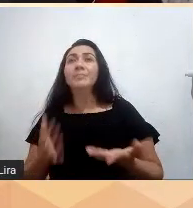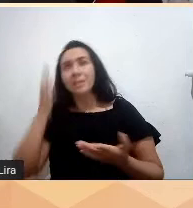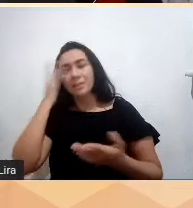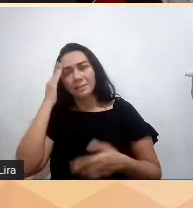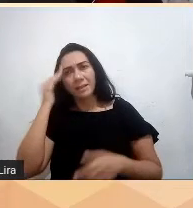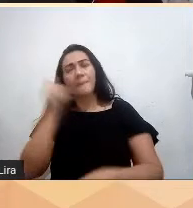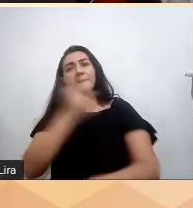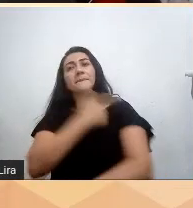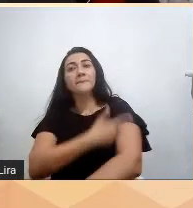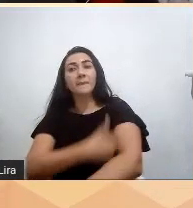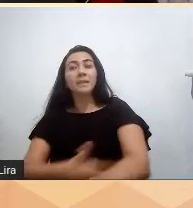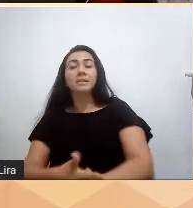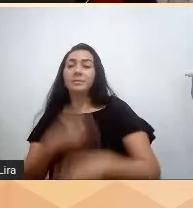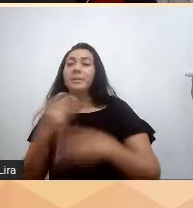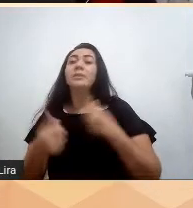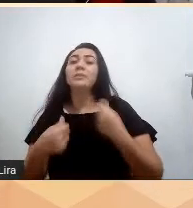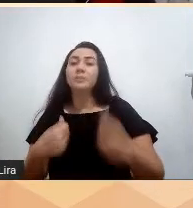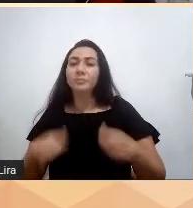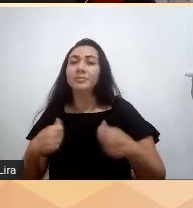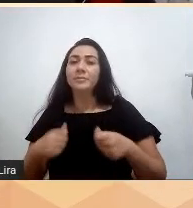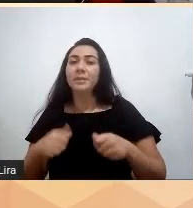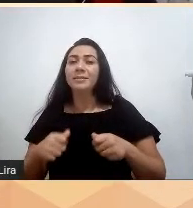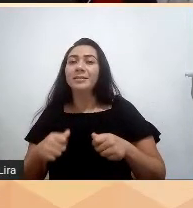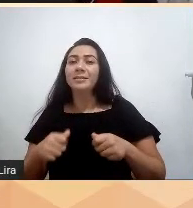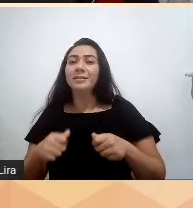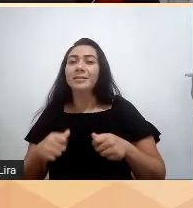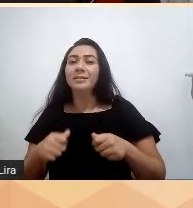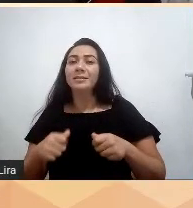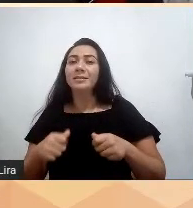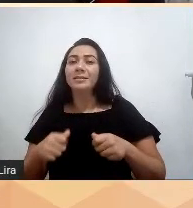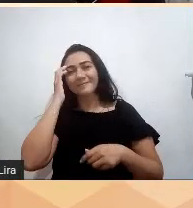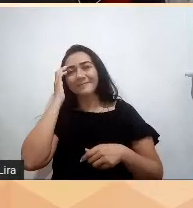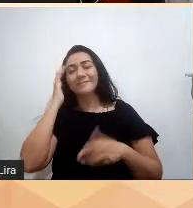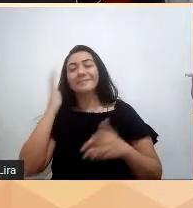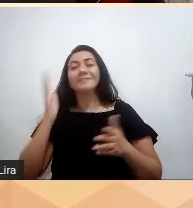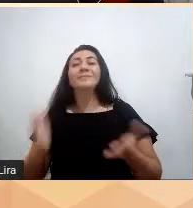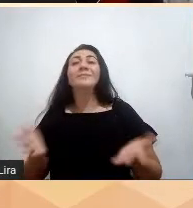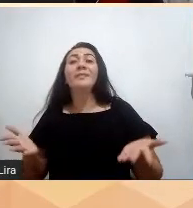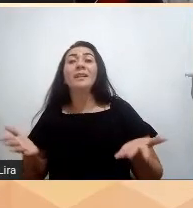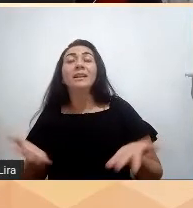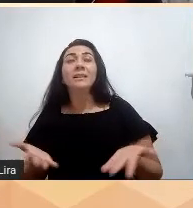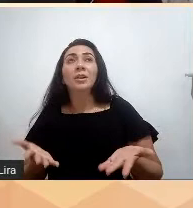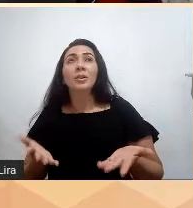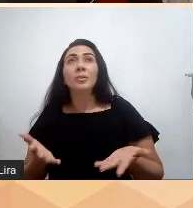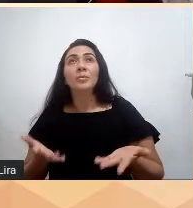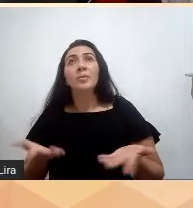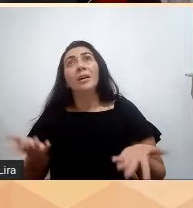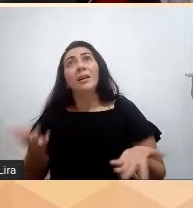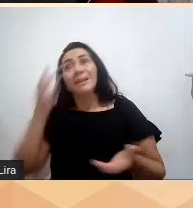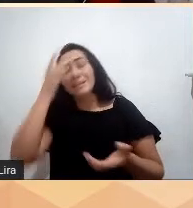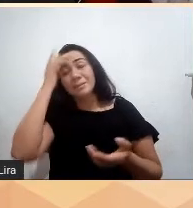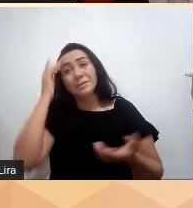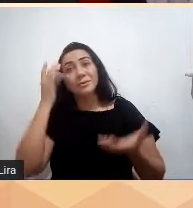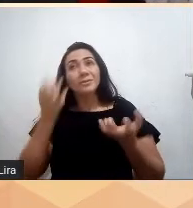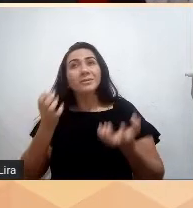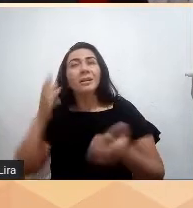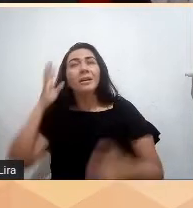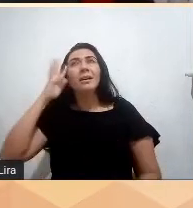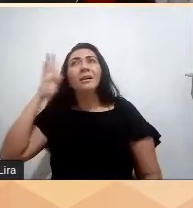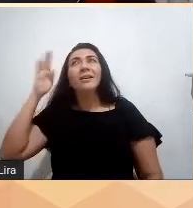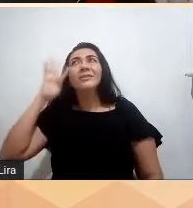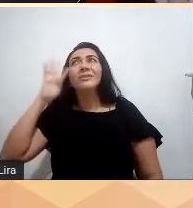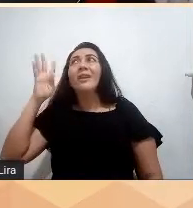é nesse sentido que a gente trabalha os sonhos dos nossos clientes. E aí eu trouxe